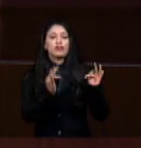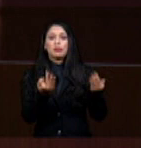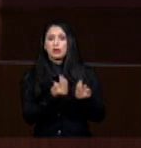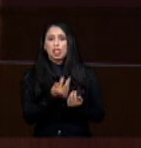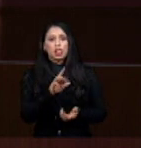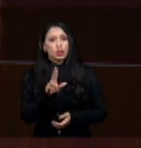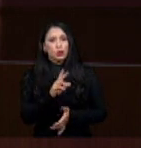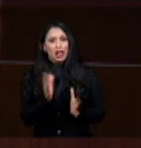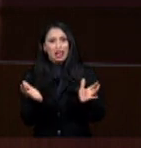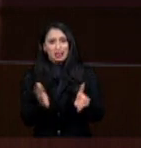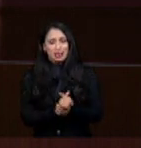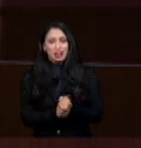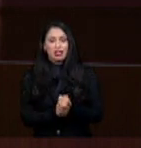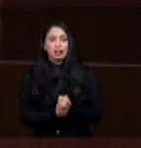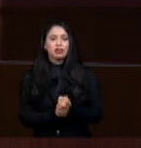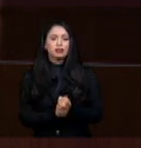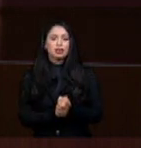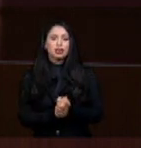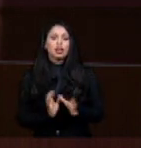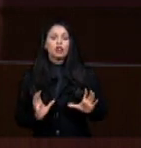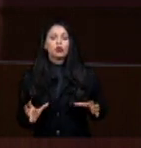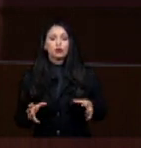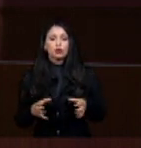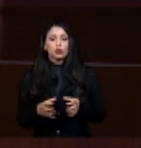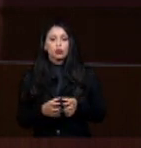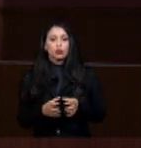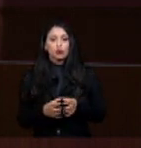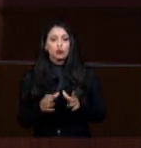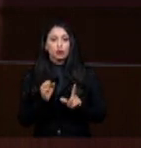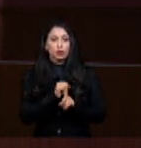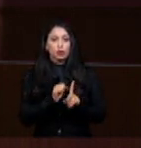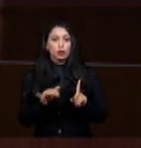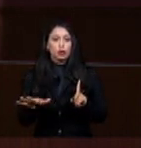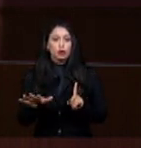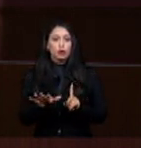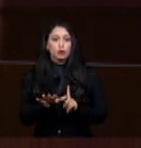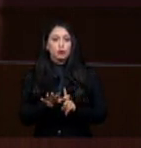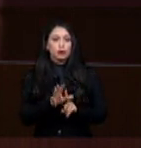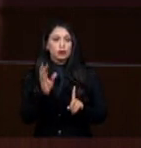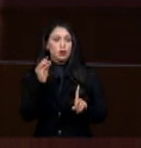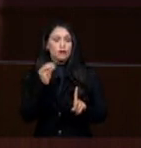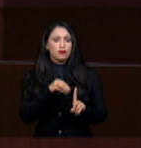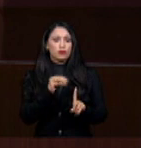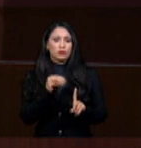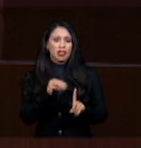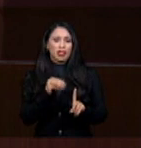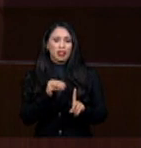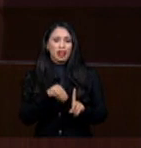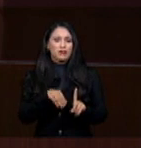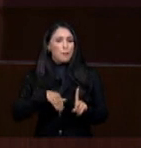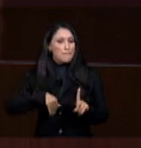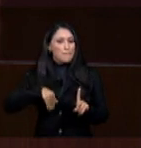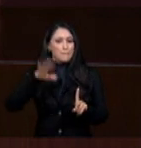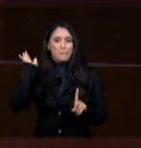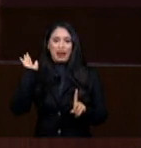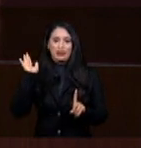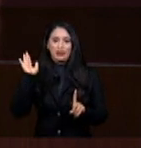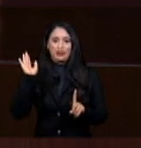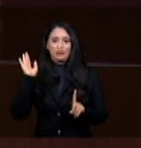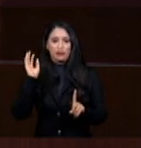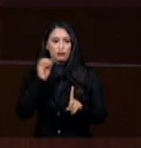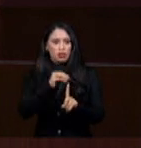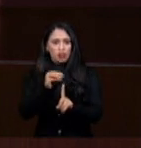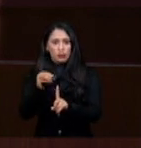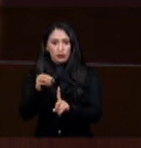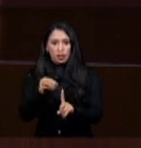integram os grupos ou grupo social mais vulnerável entre os vulneráveis Então